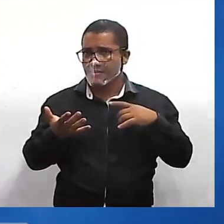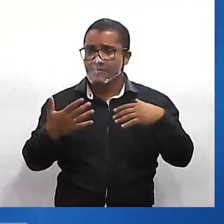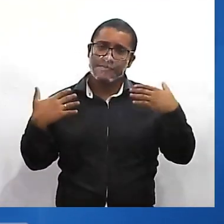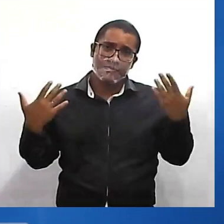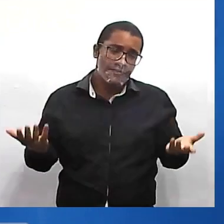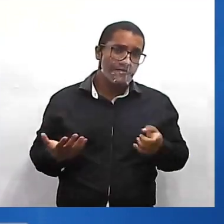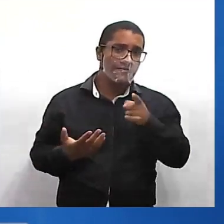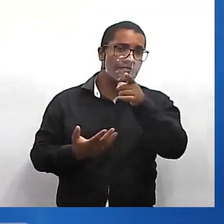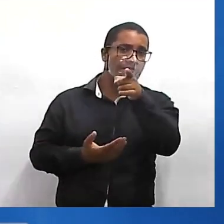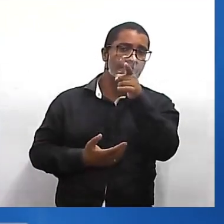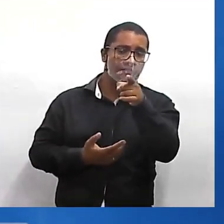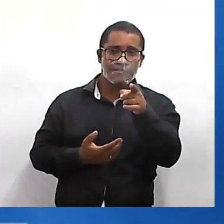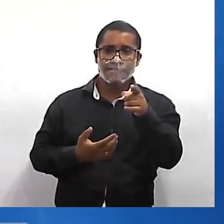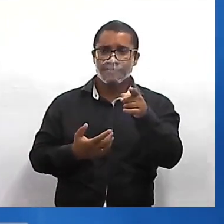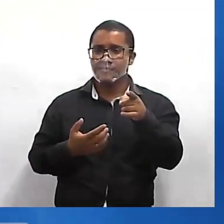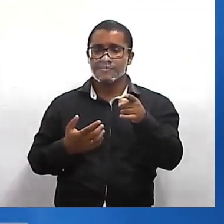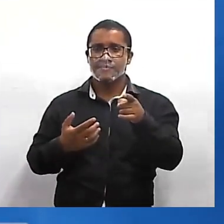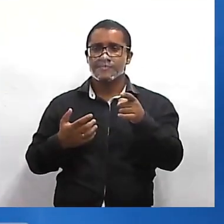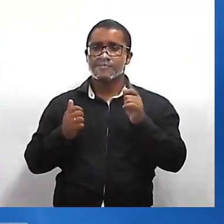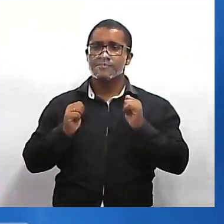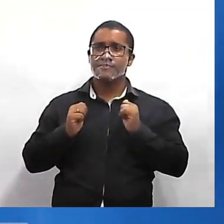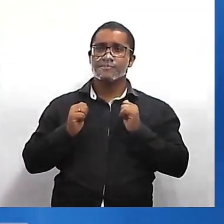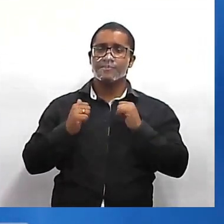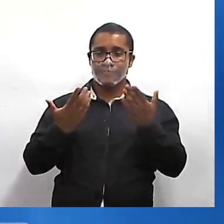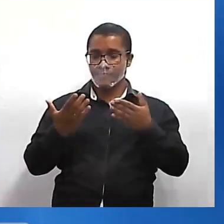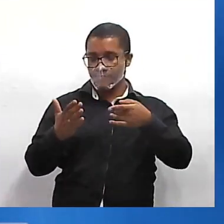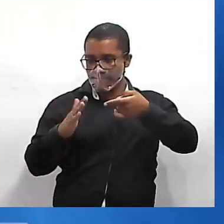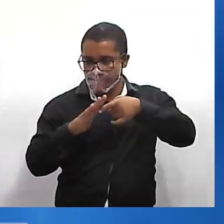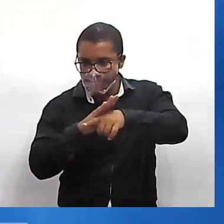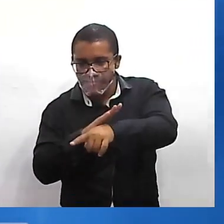vai atrás dele, né? Ou se você extrapola